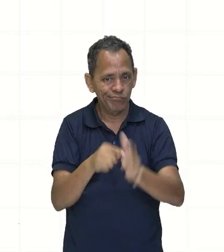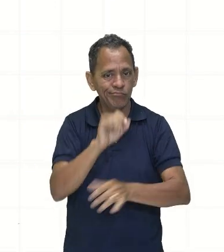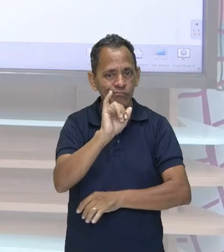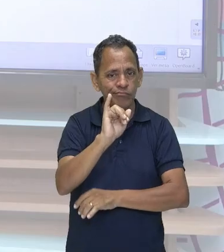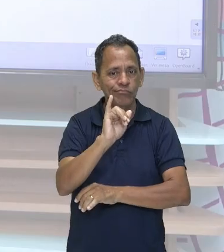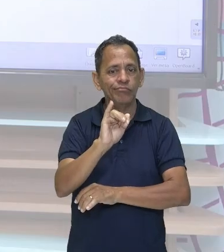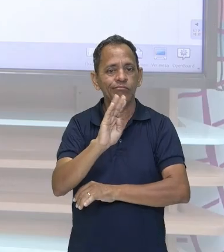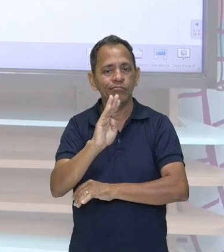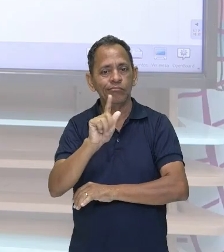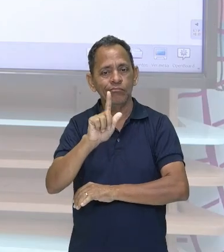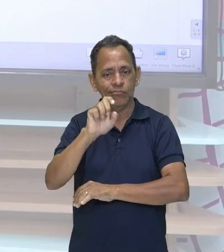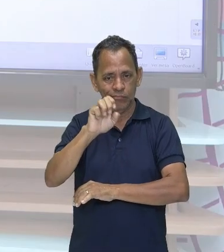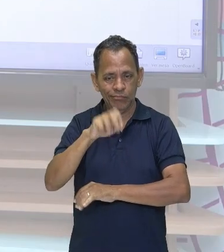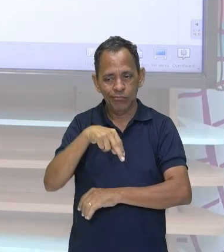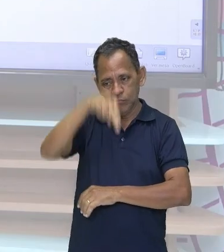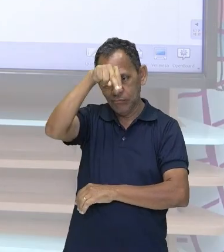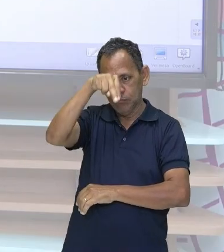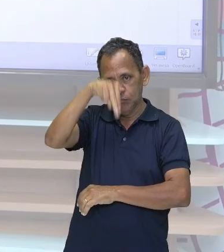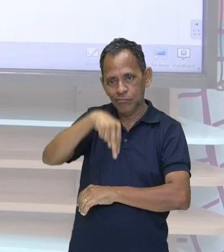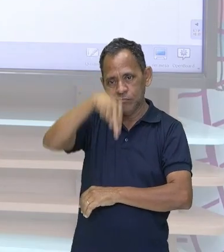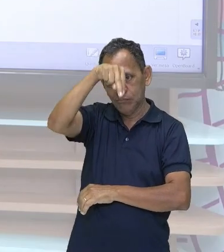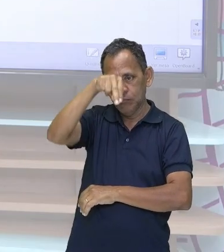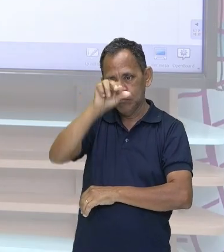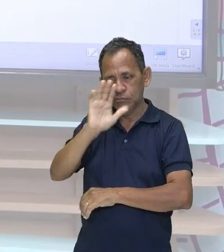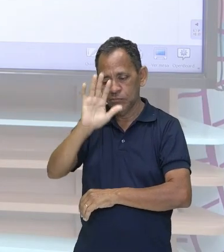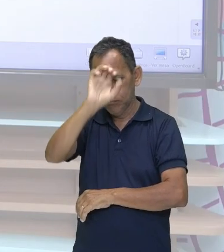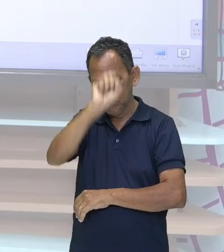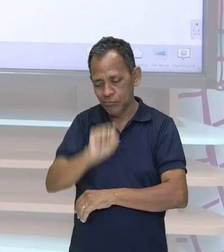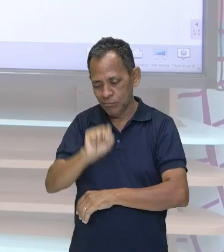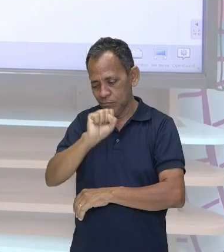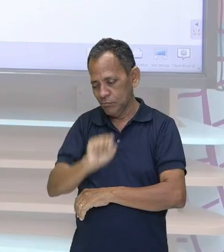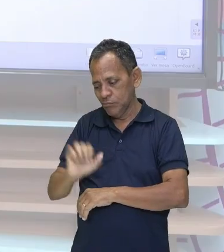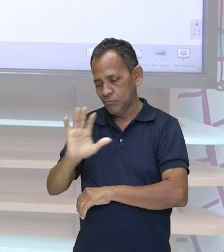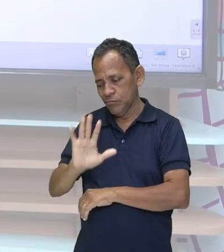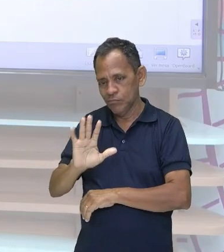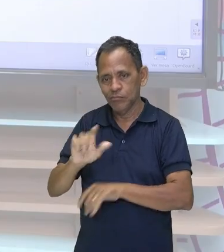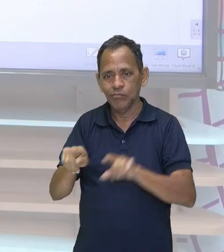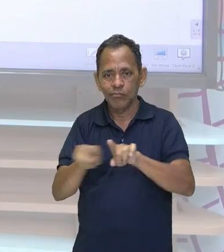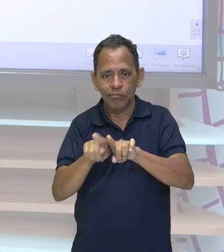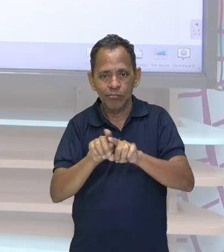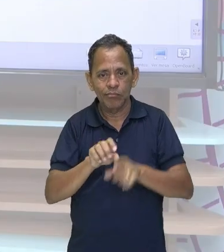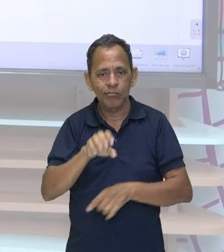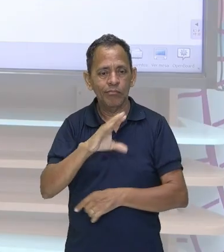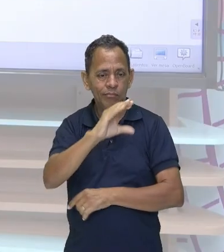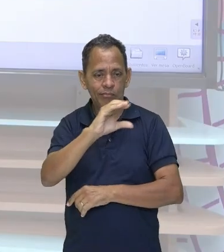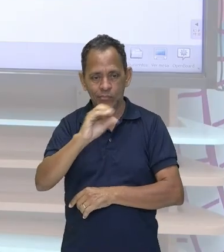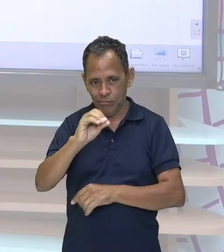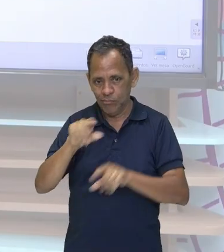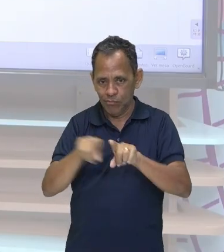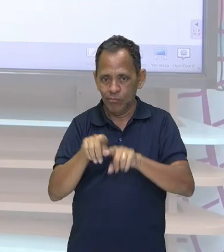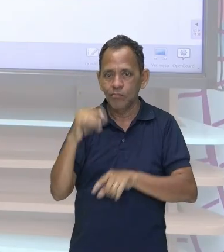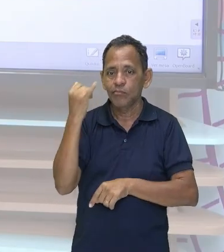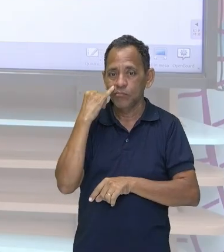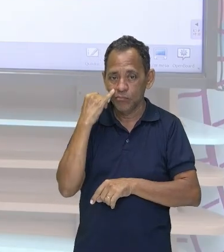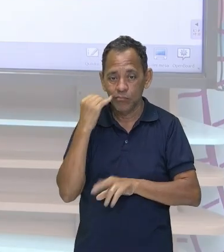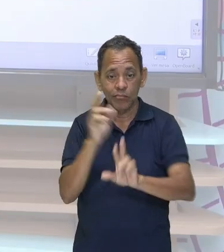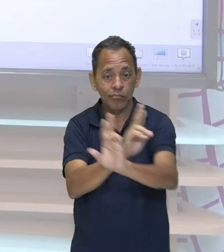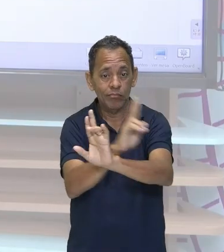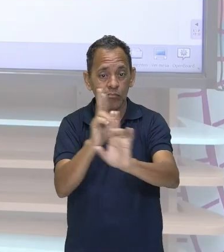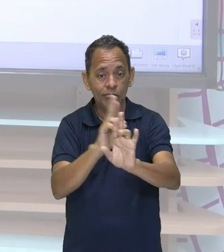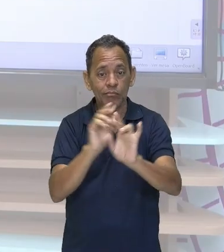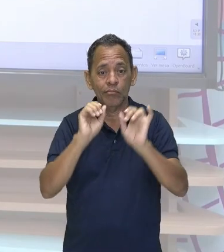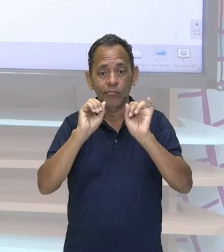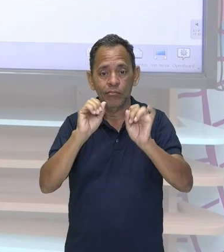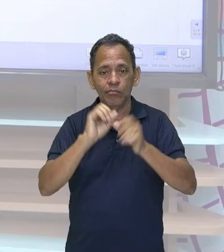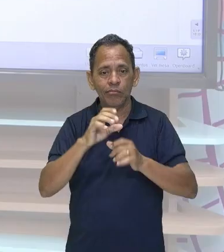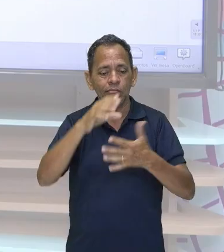né? Região norte, nordeste, sul, sudeste e centro-oeste. e também os dados relacionados com relação a